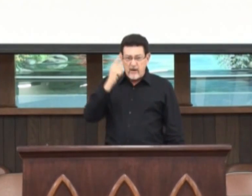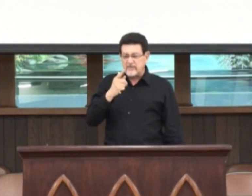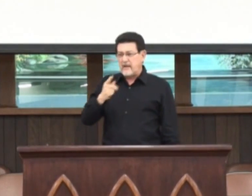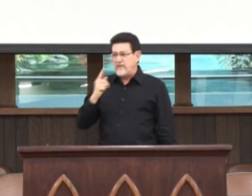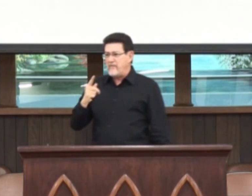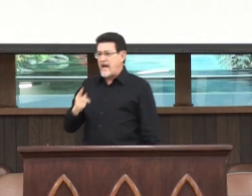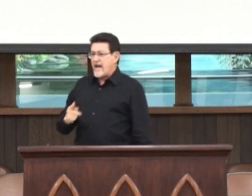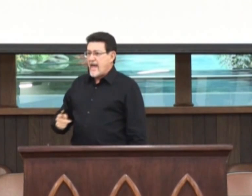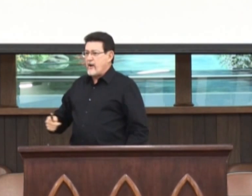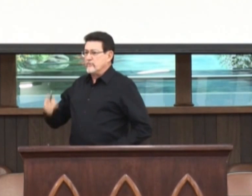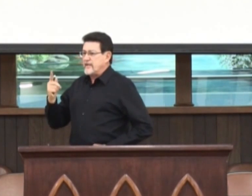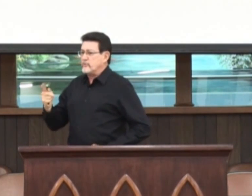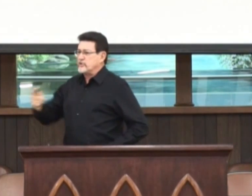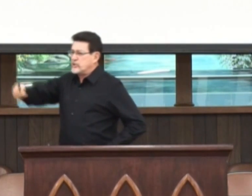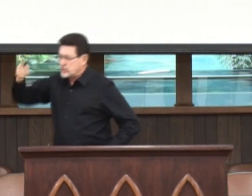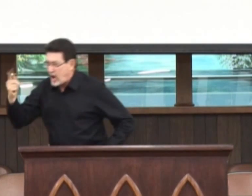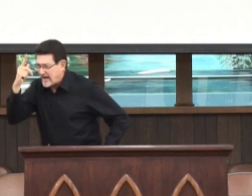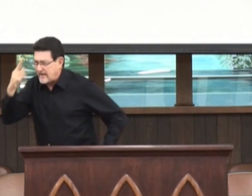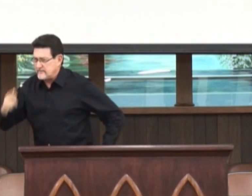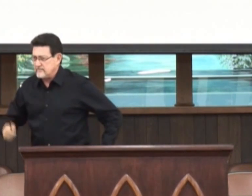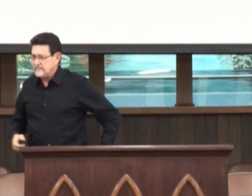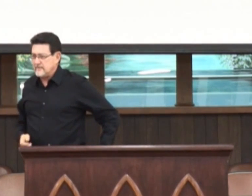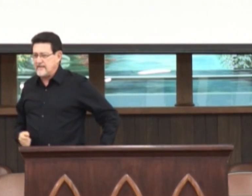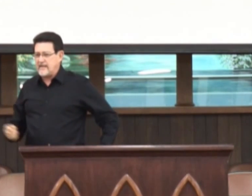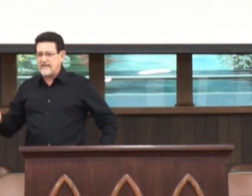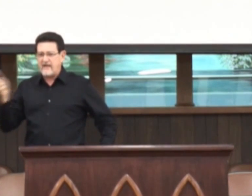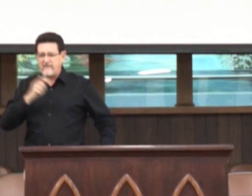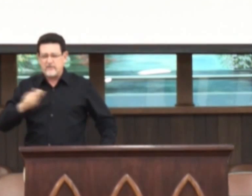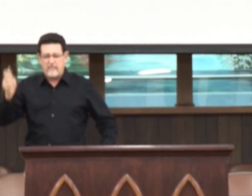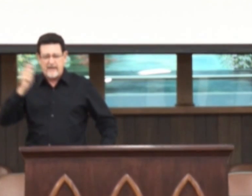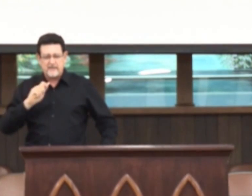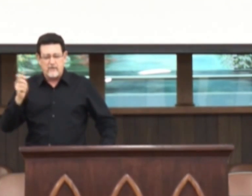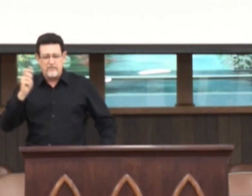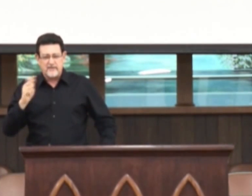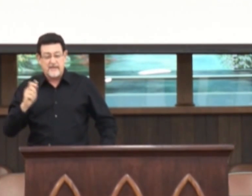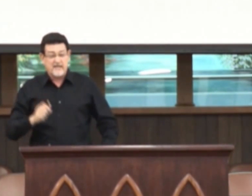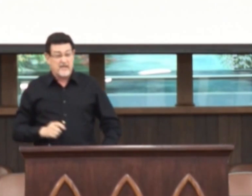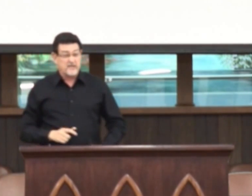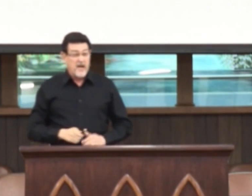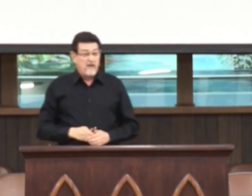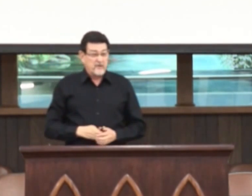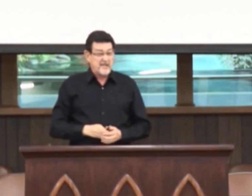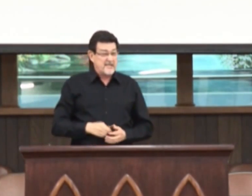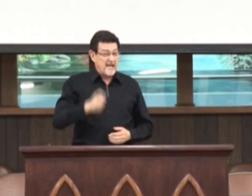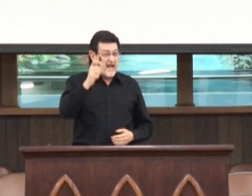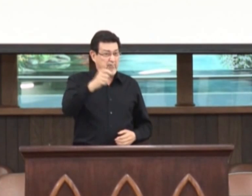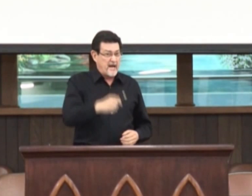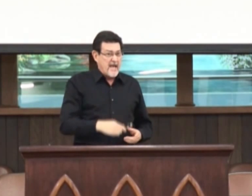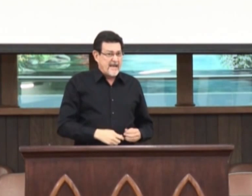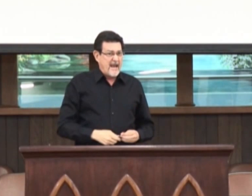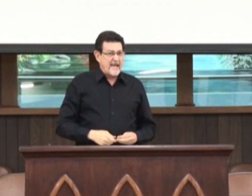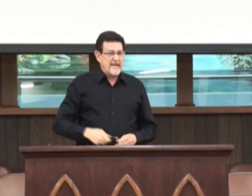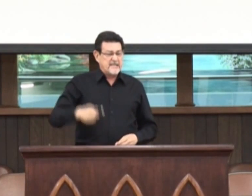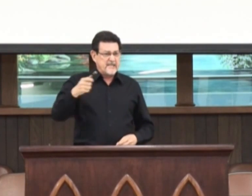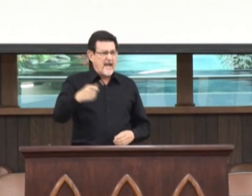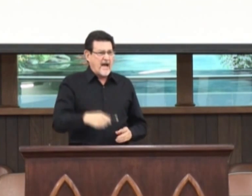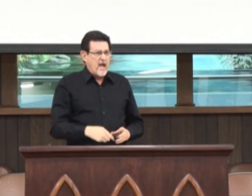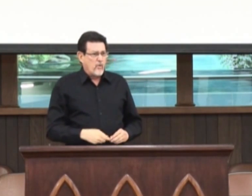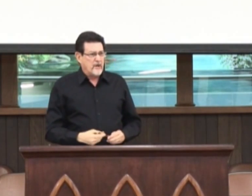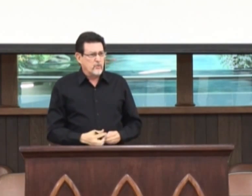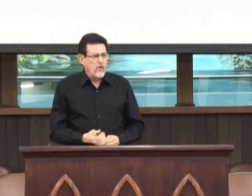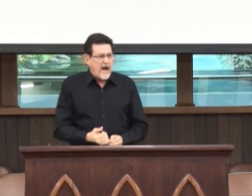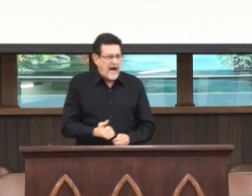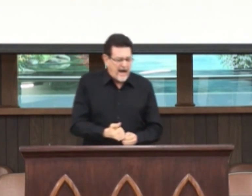O Deus da Bíblia é um Deus que chora. E ele até levanta uma questão muito interessante. Você se lembra que naquele